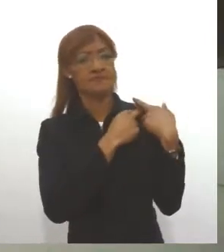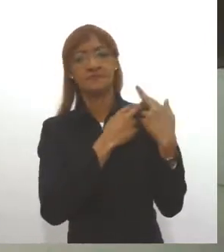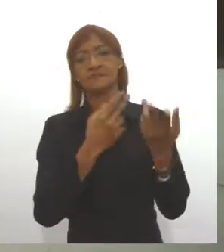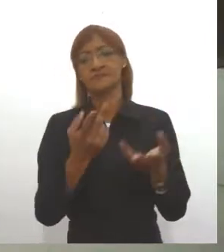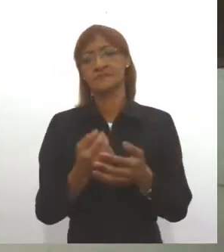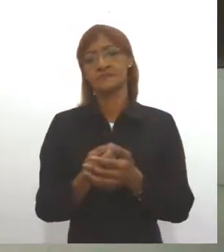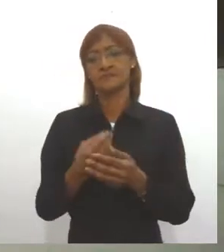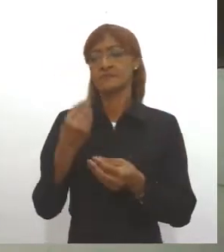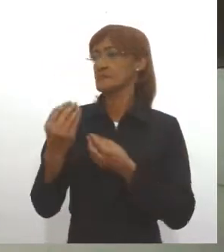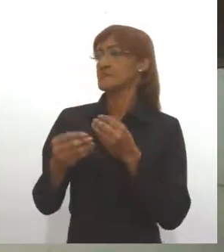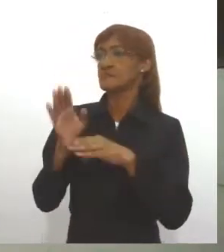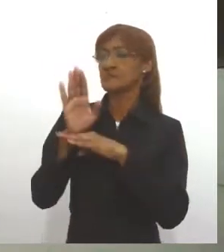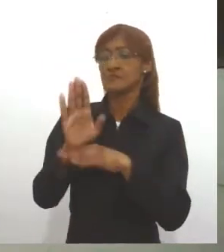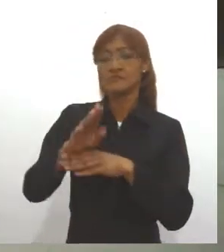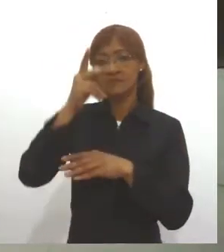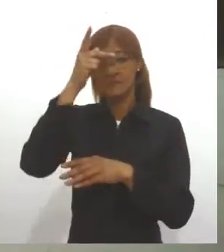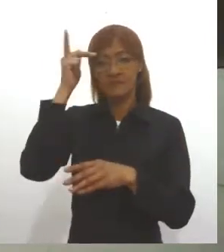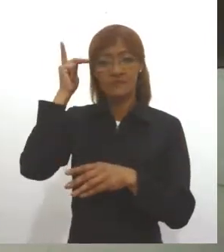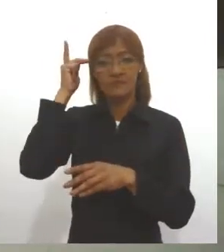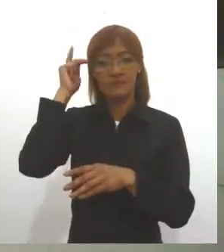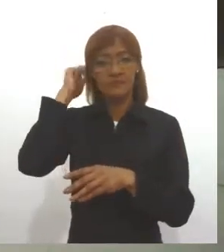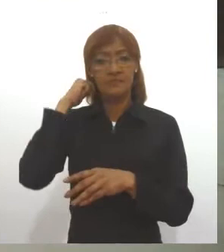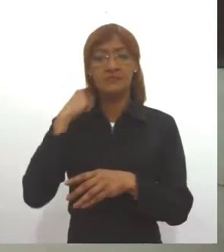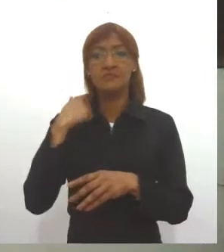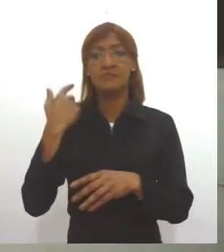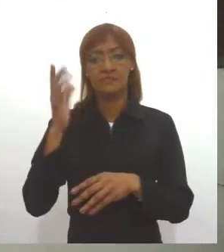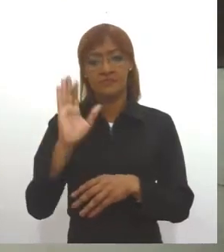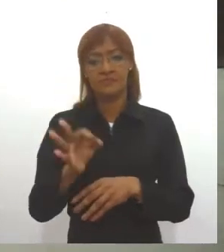de ajudar essas pessoas que estão passando por esse tipo de problema.